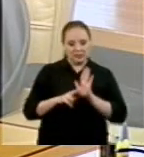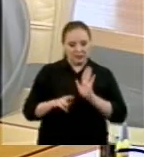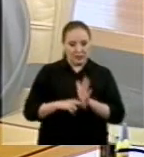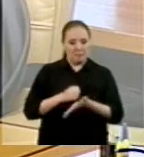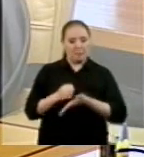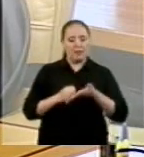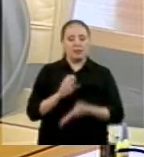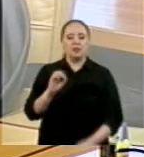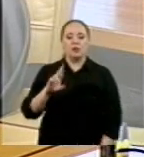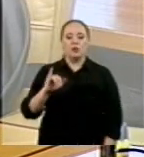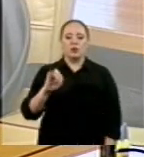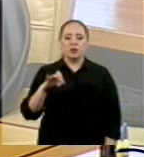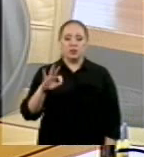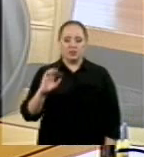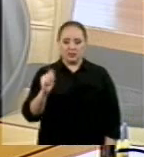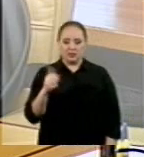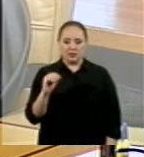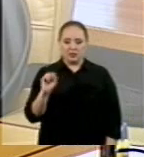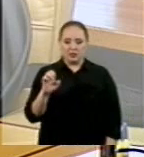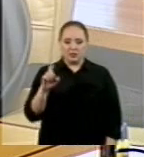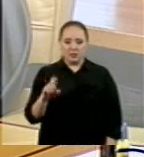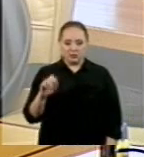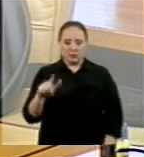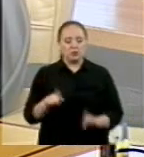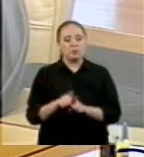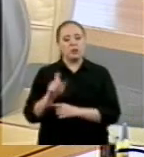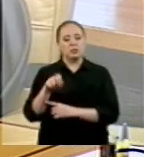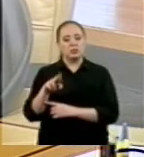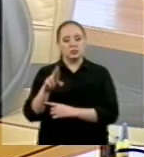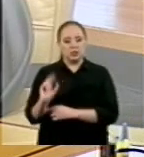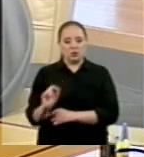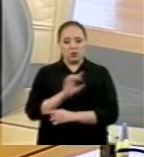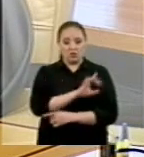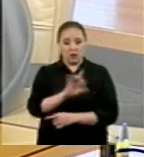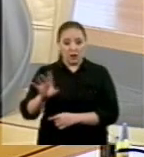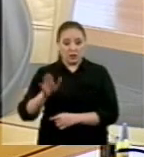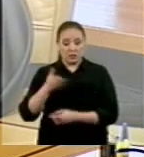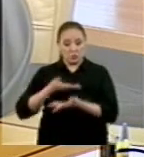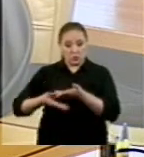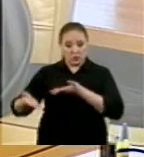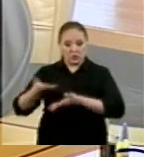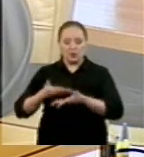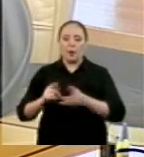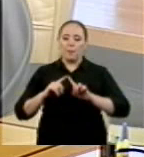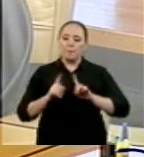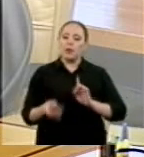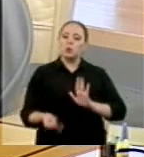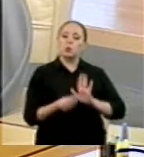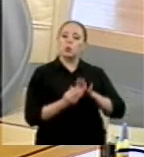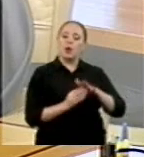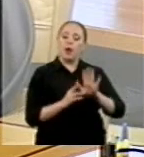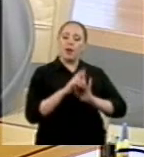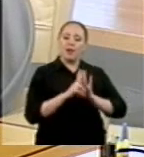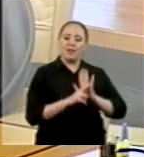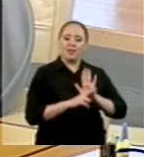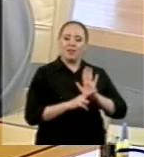na orientação sexual e no gênero dos candidatos a doadores e passarem a estabelecer limitações e condicionantes